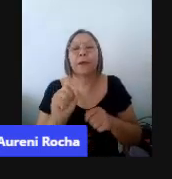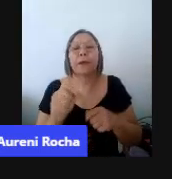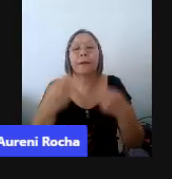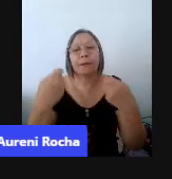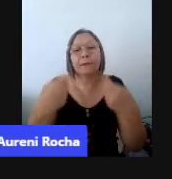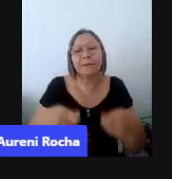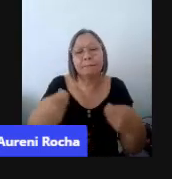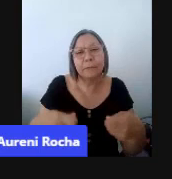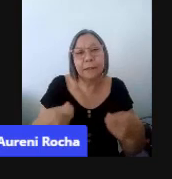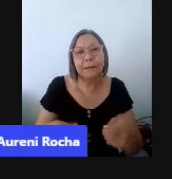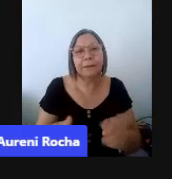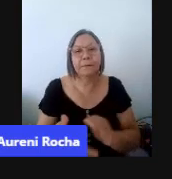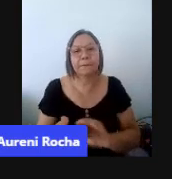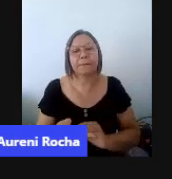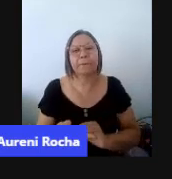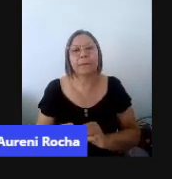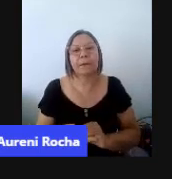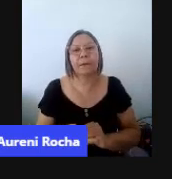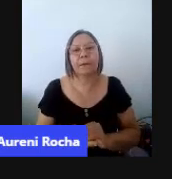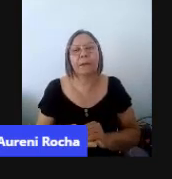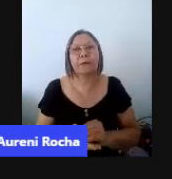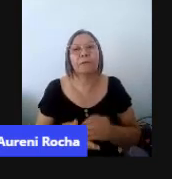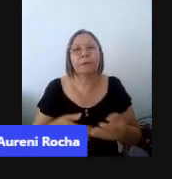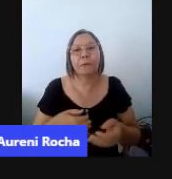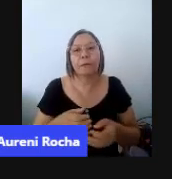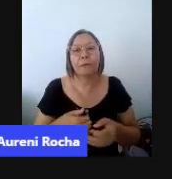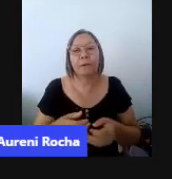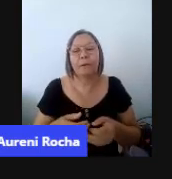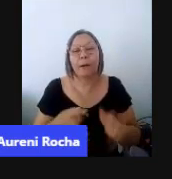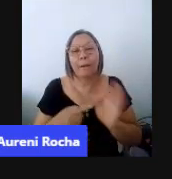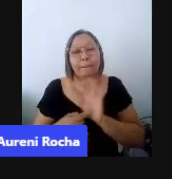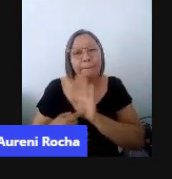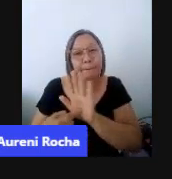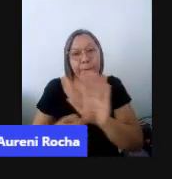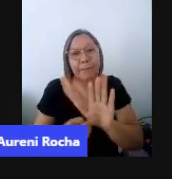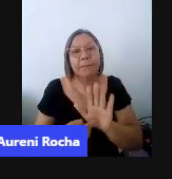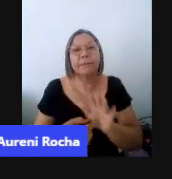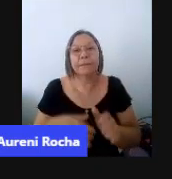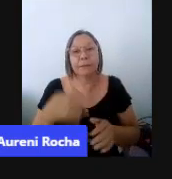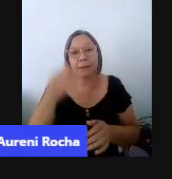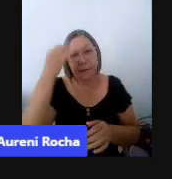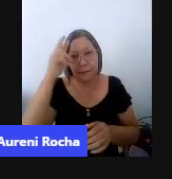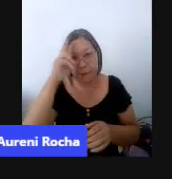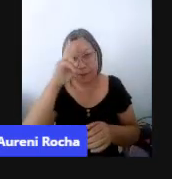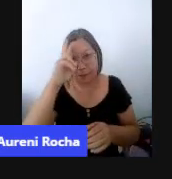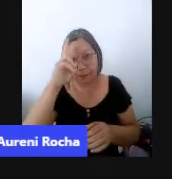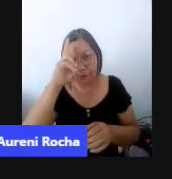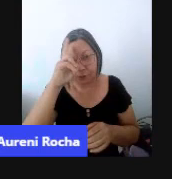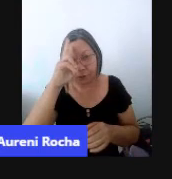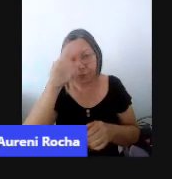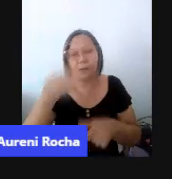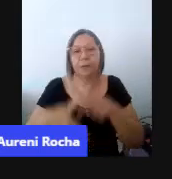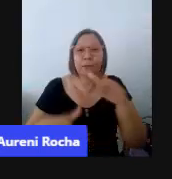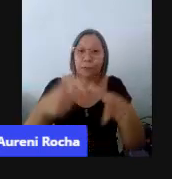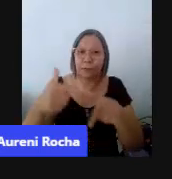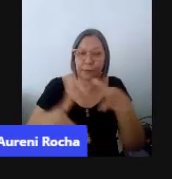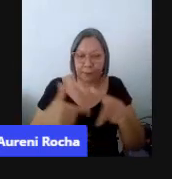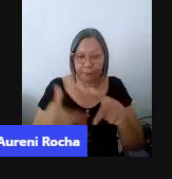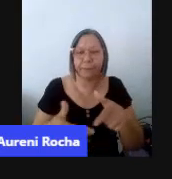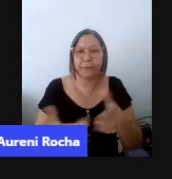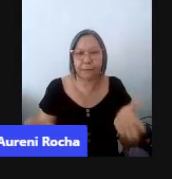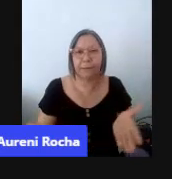então, a história um pouco da nossa ONG e o trabalho que a gente faz com esses gigantes.